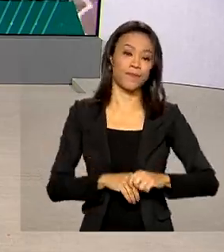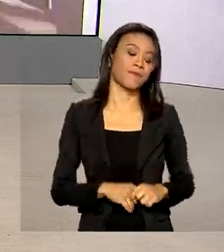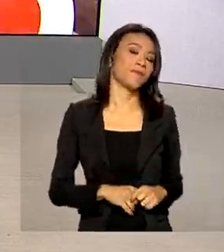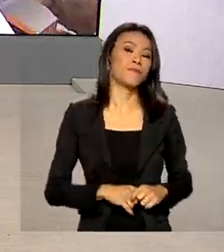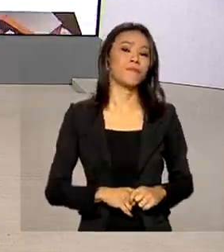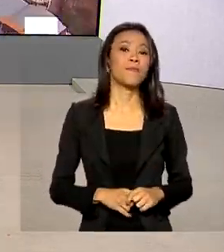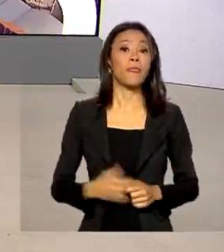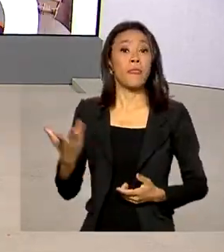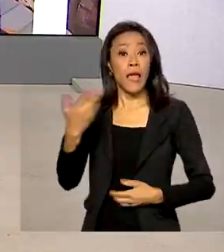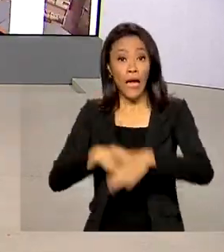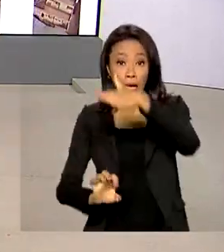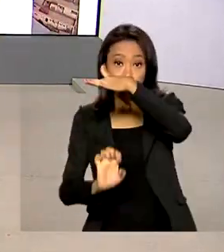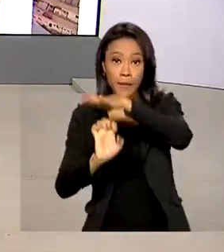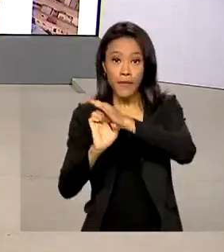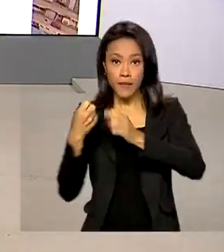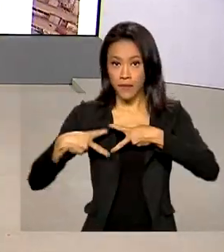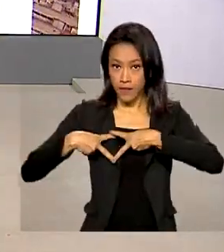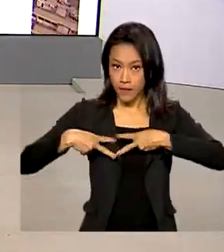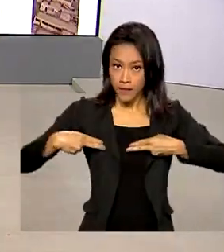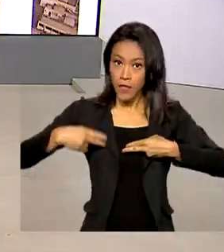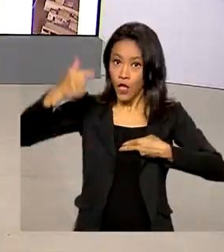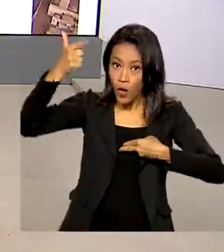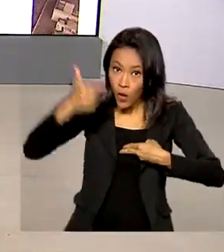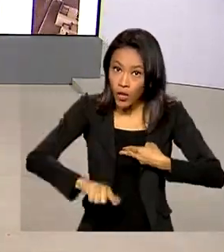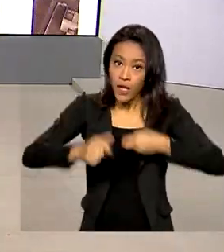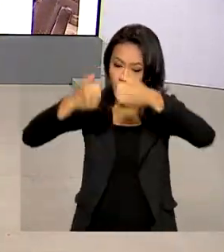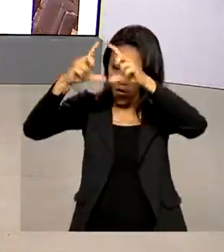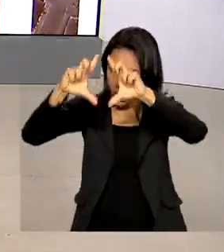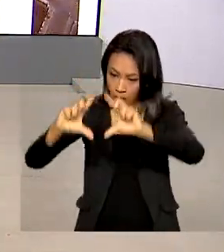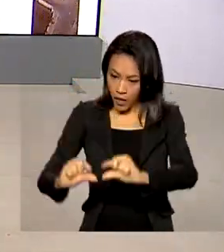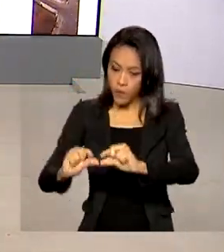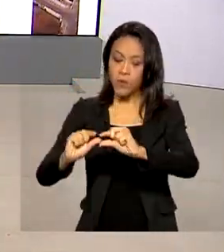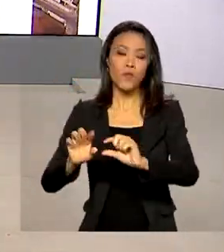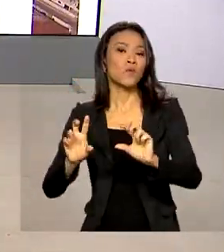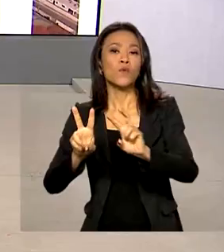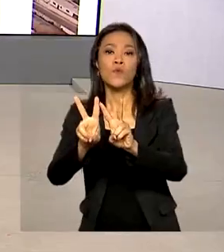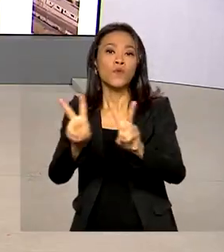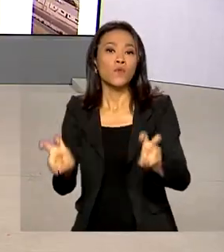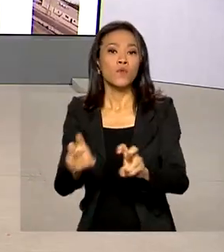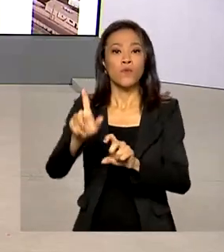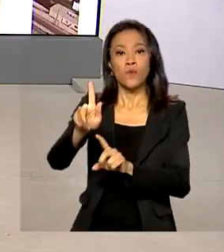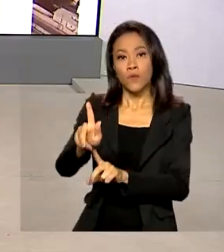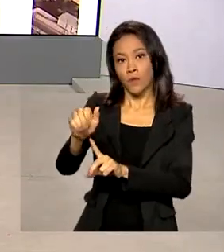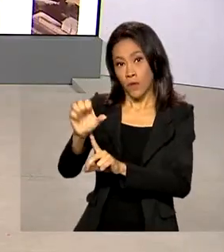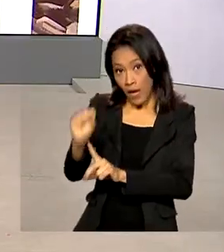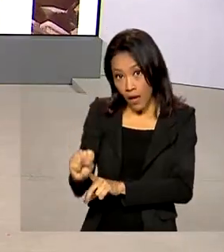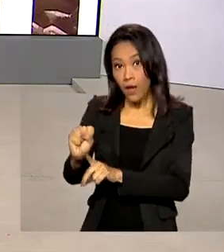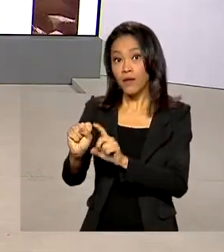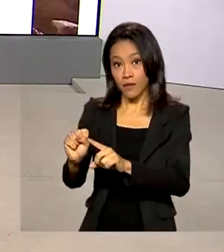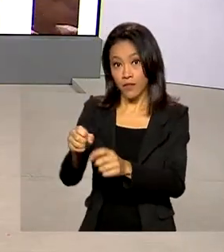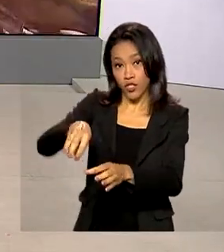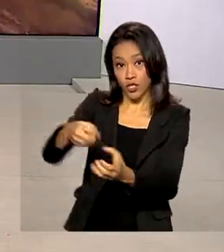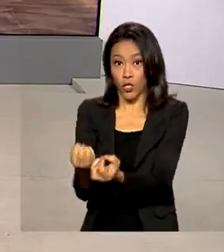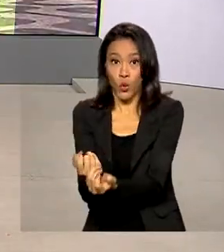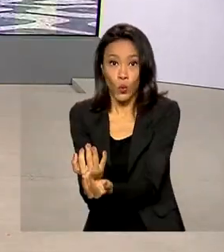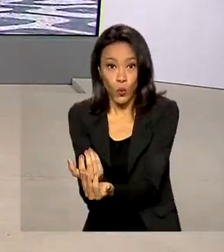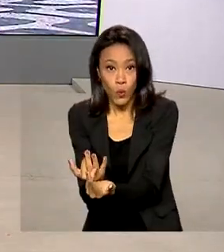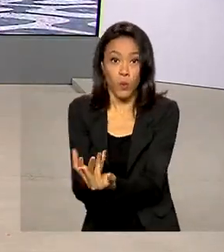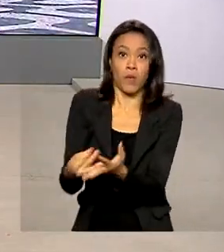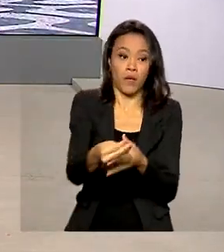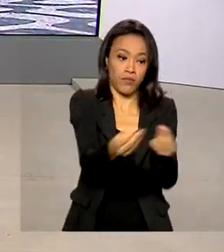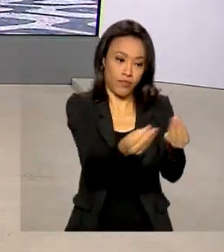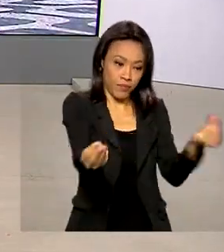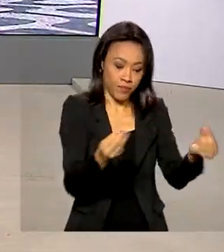a Petrobras anunciou nova redução no preço de venda do gás de cozinha para as distribuidoras Vamos ao Rio de Janeiro conversar